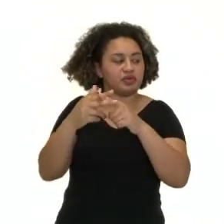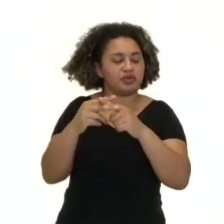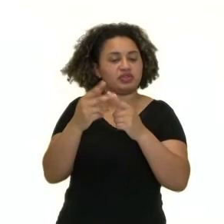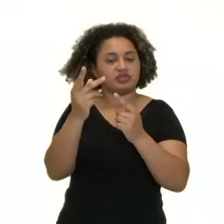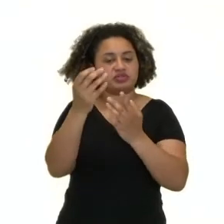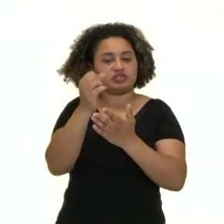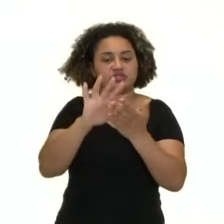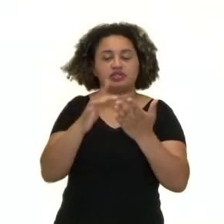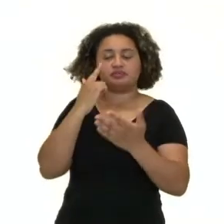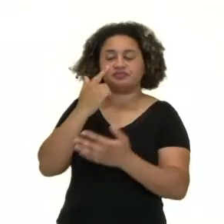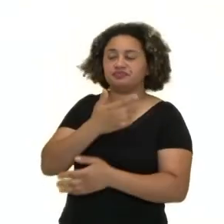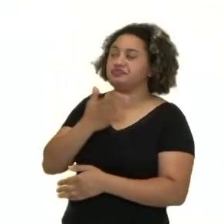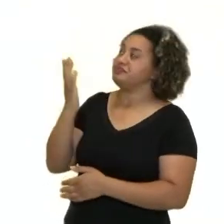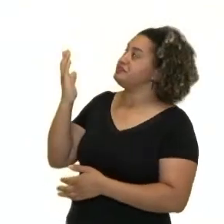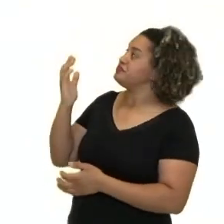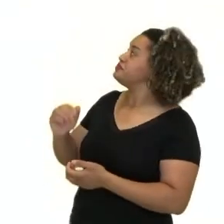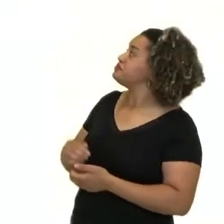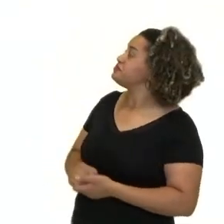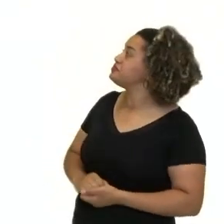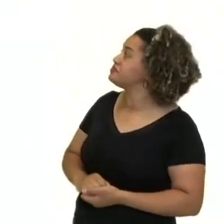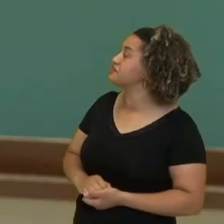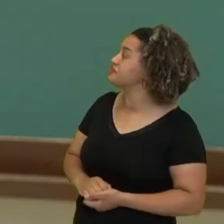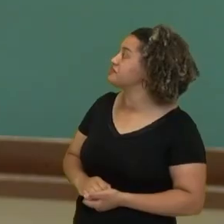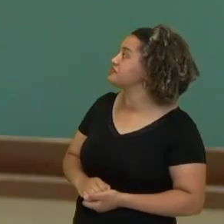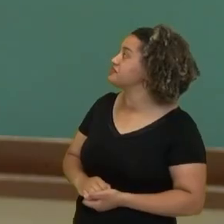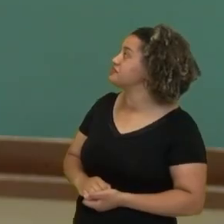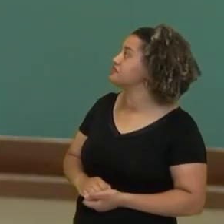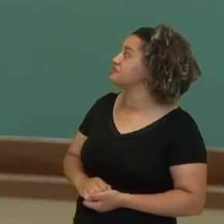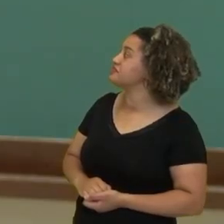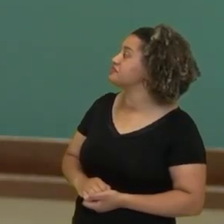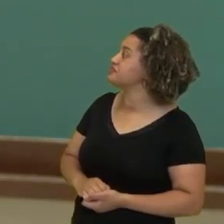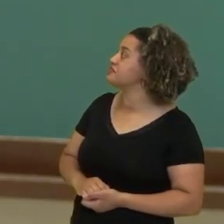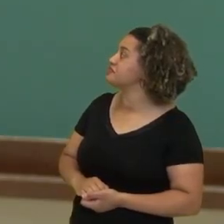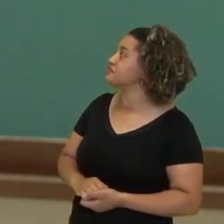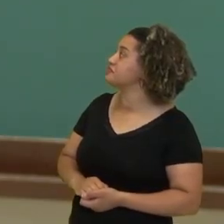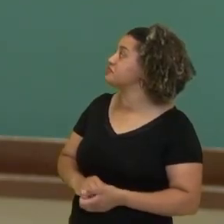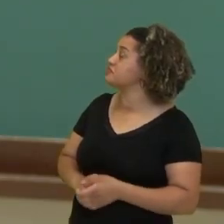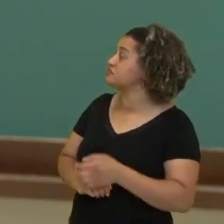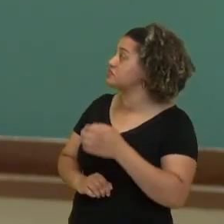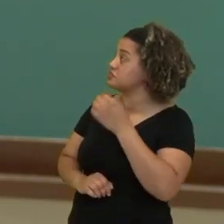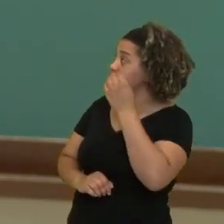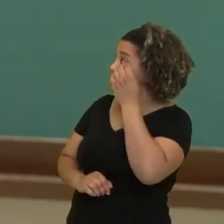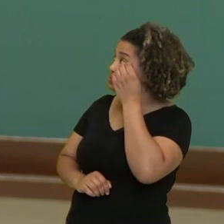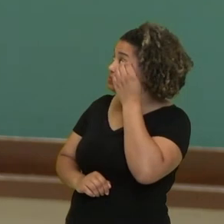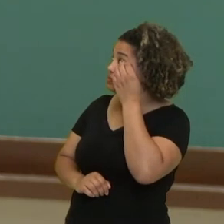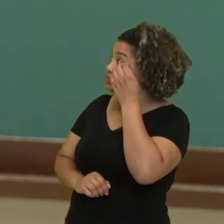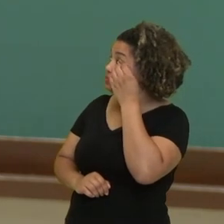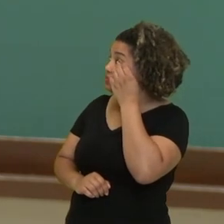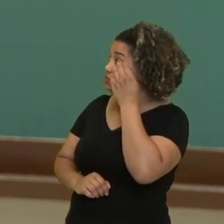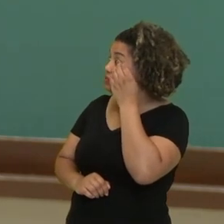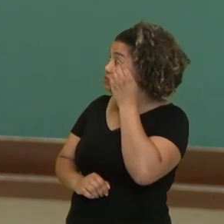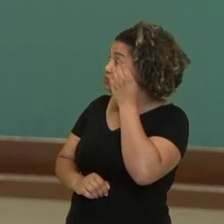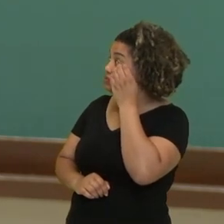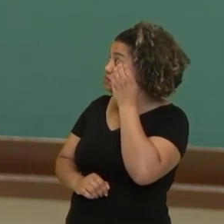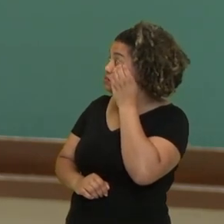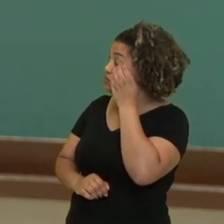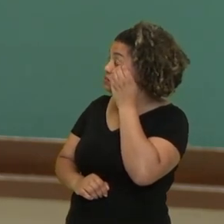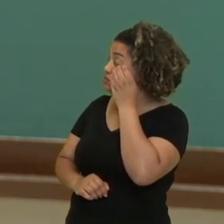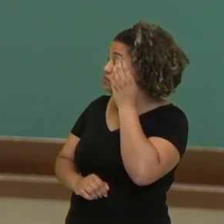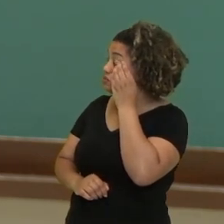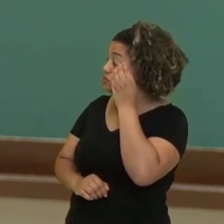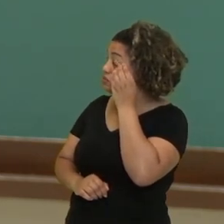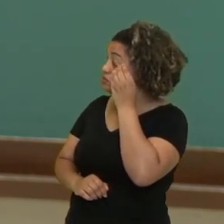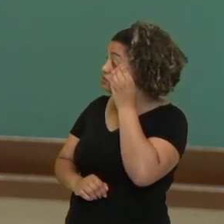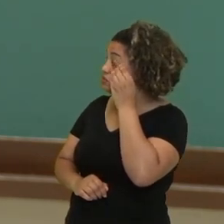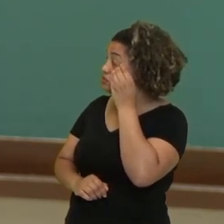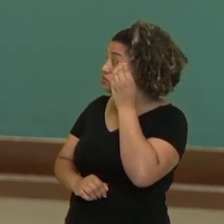fração. Então, vai ficar 25 sobre 100, que corresponde a 25%, ok? E por último, olha só, todo mundo